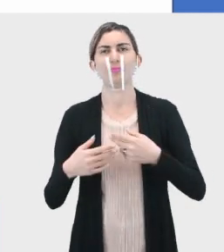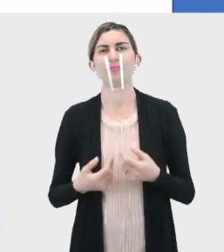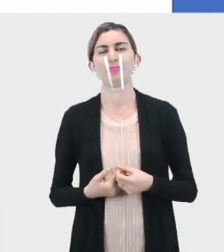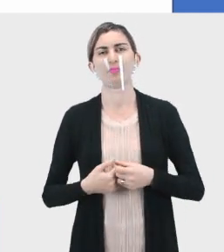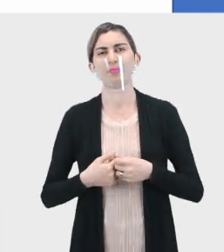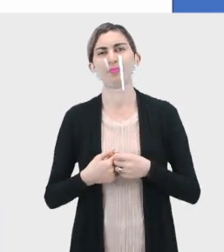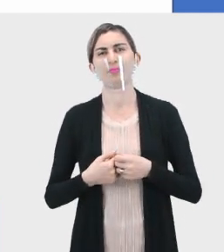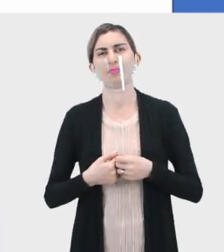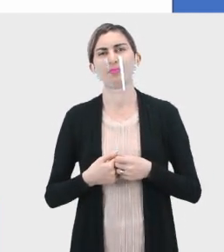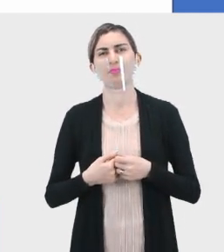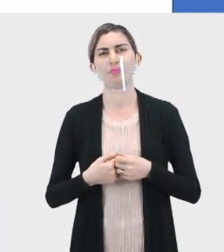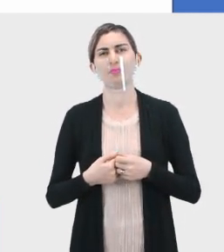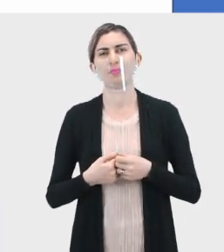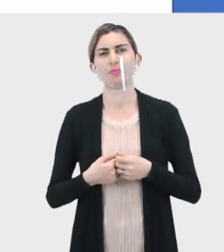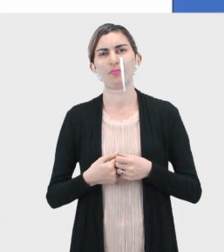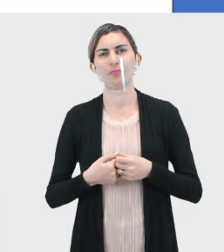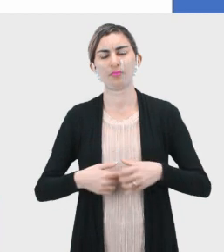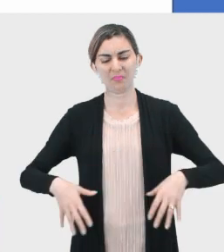Hips,